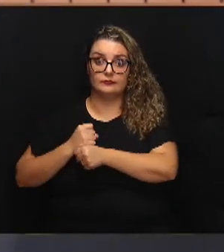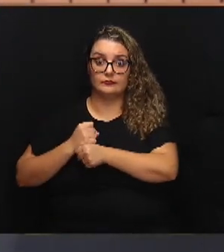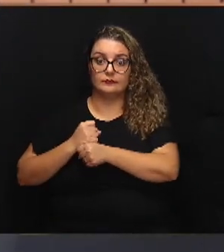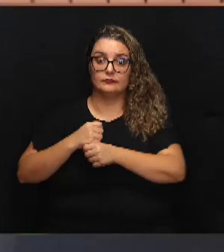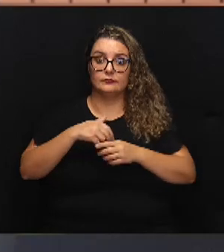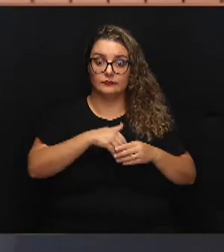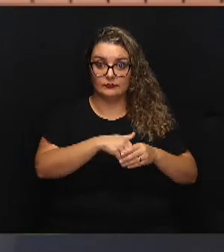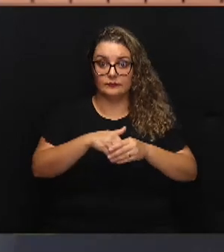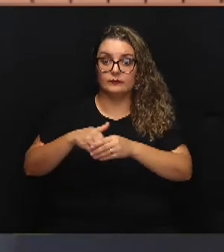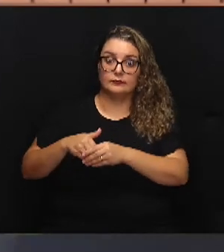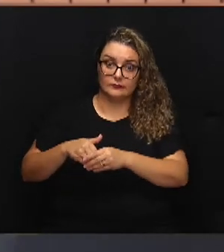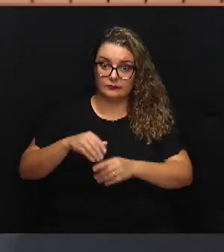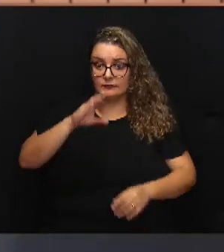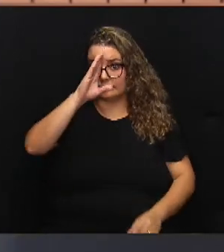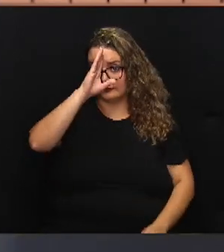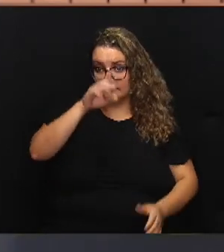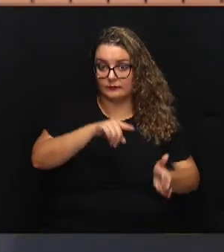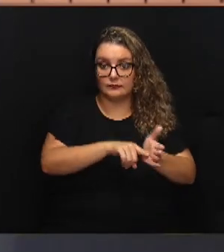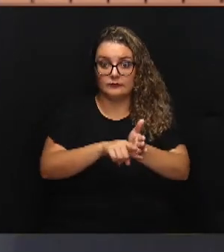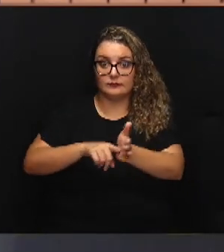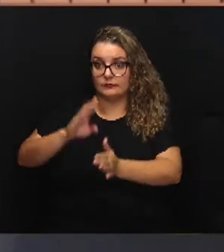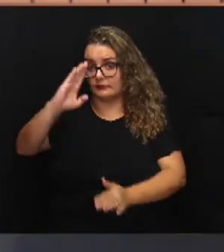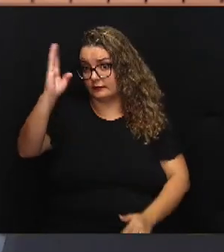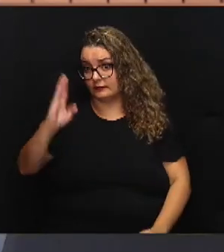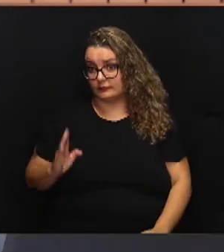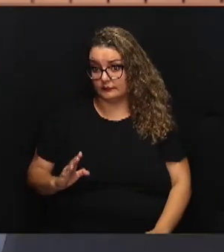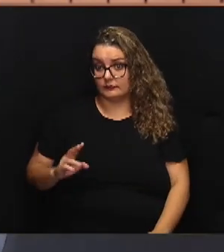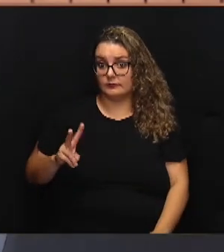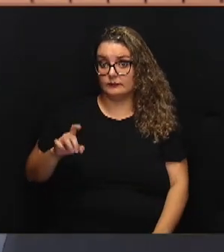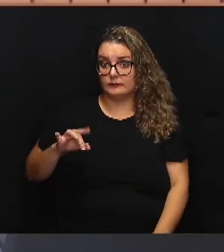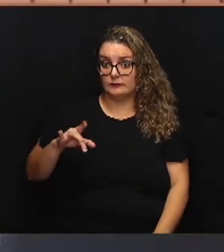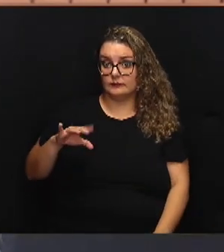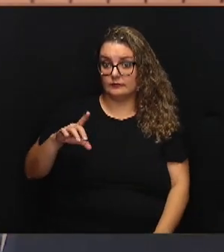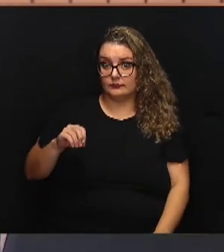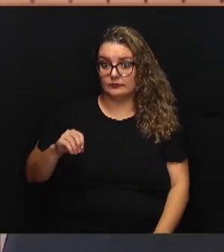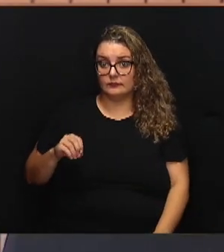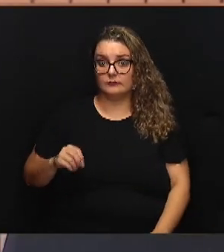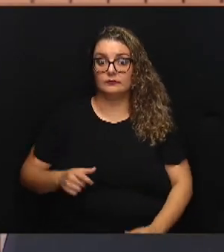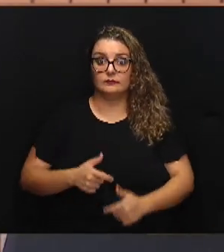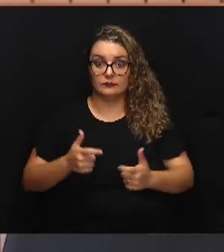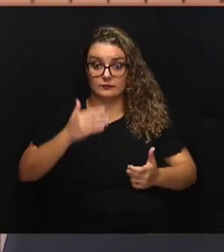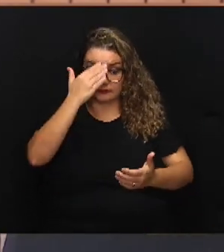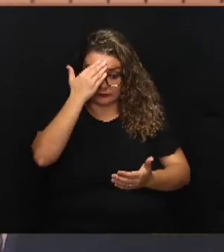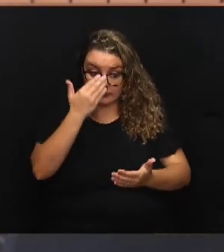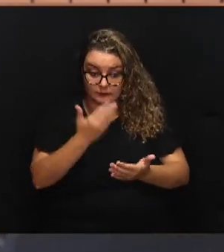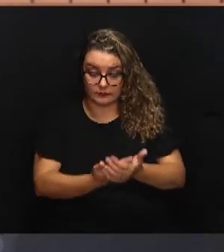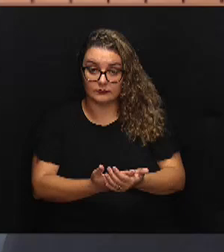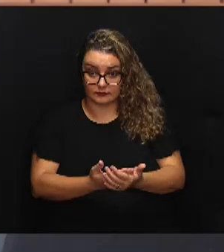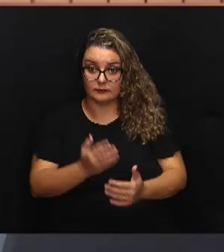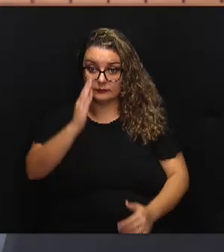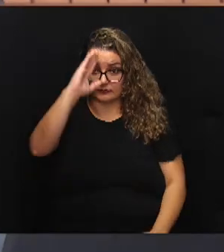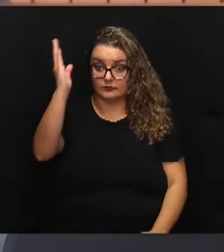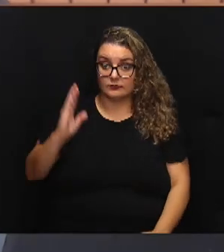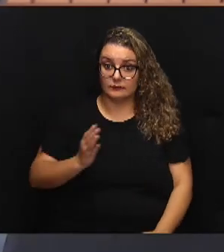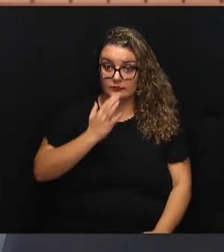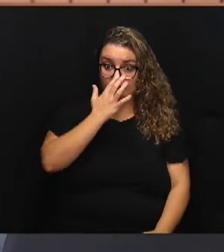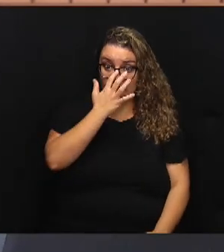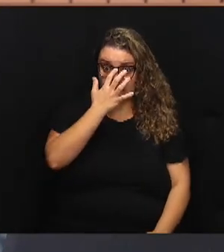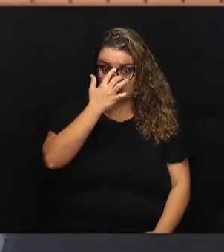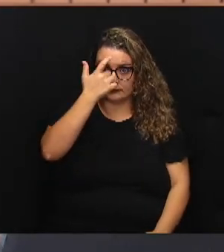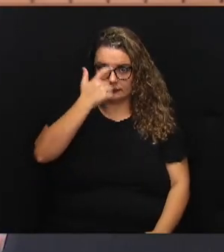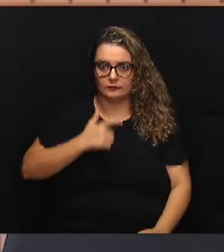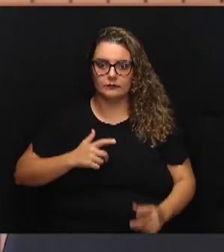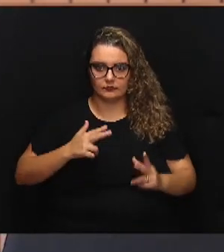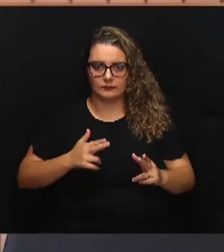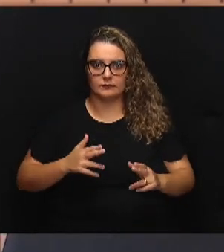votado, né, na principal pesquisa do Brasil como o veículo de maior credibilidade no Brasil. Eu encontro muita gente